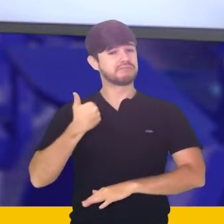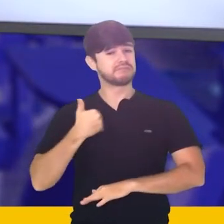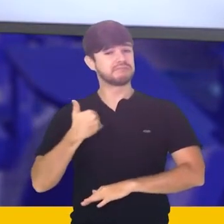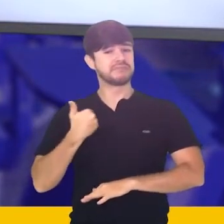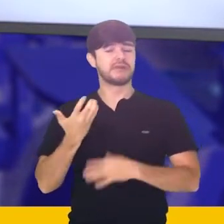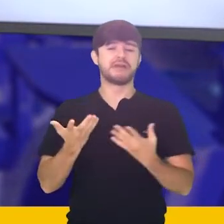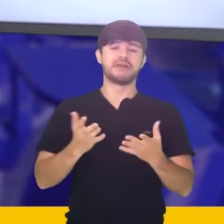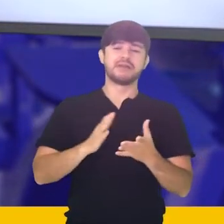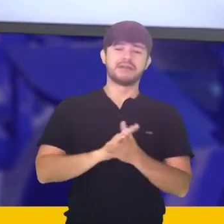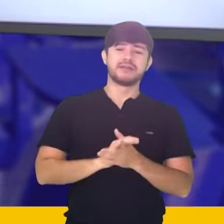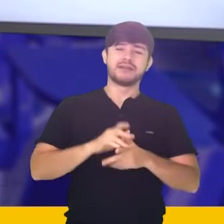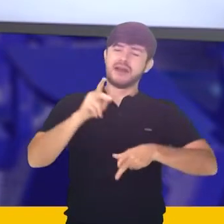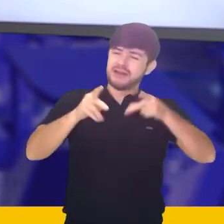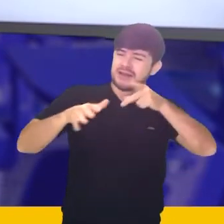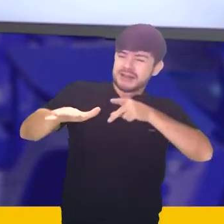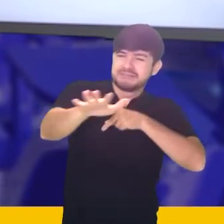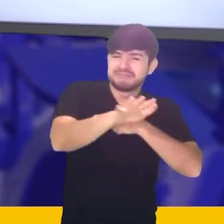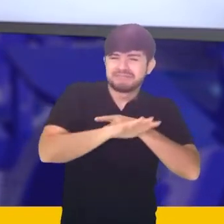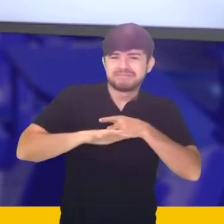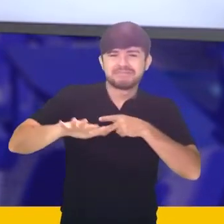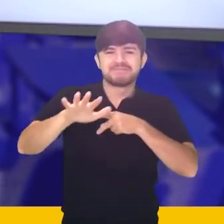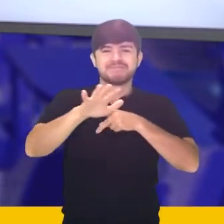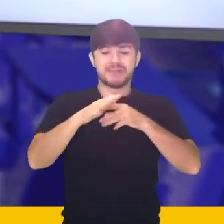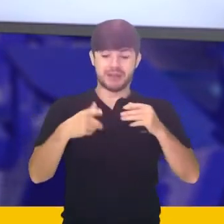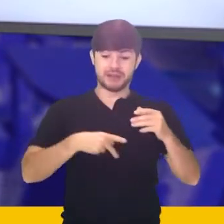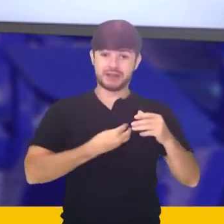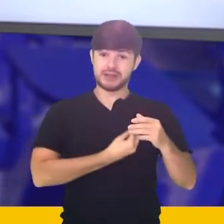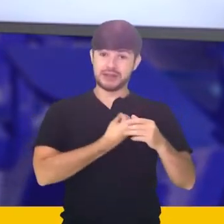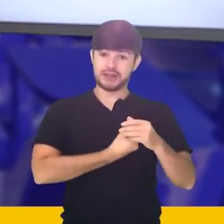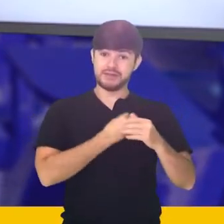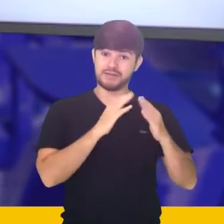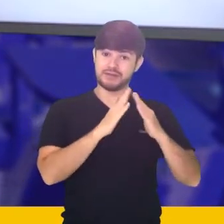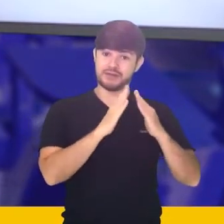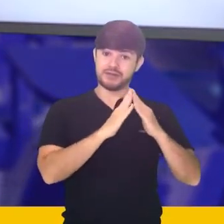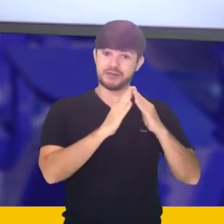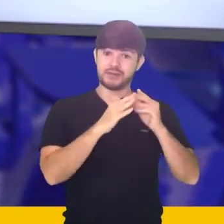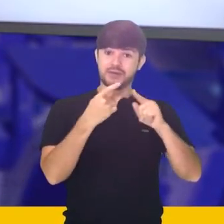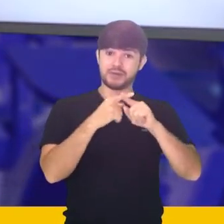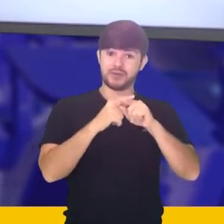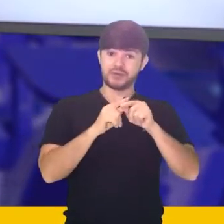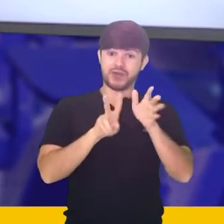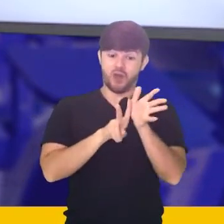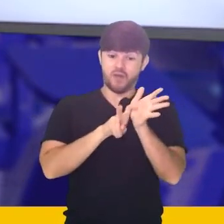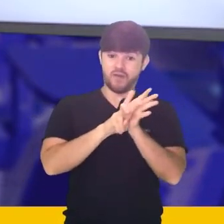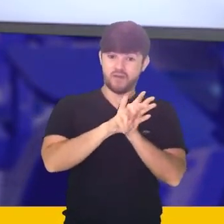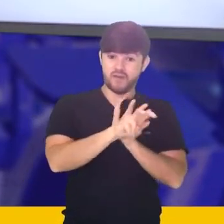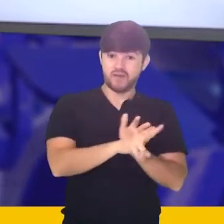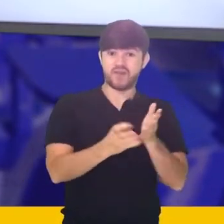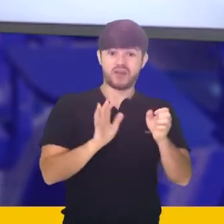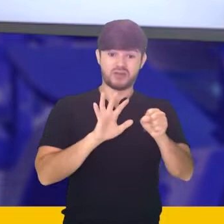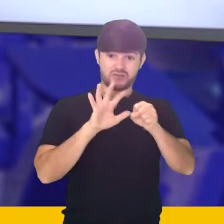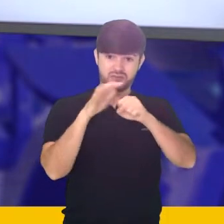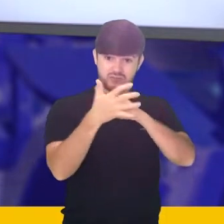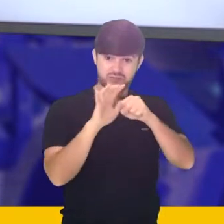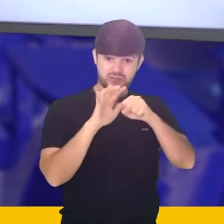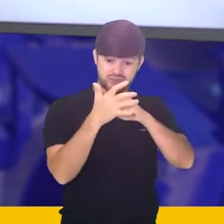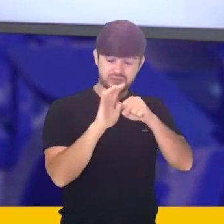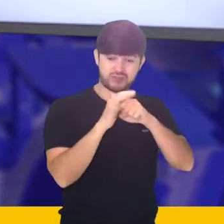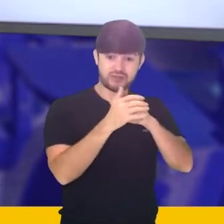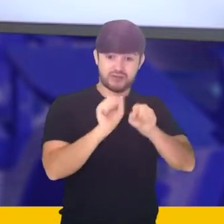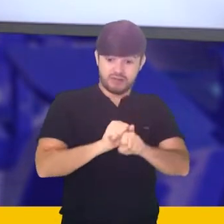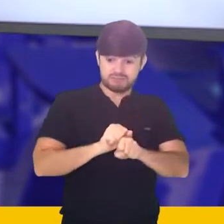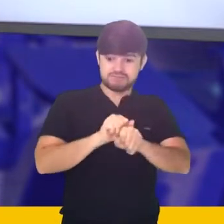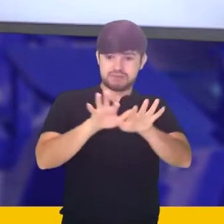ela ocupa o território, o lugar onde ela vive, esse vírus vai se manifestar de forma diferente, tá?